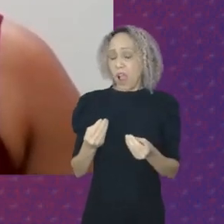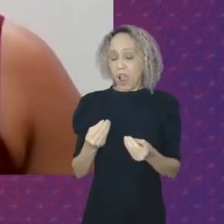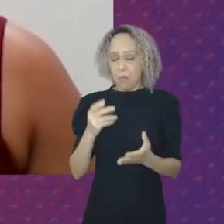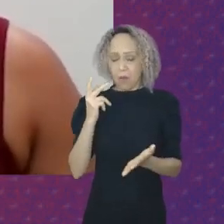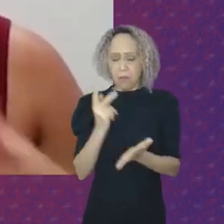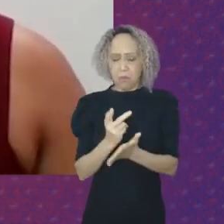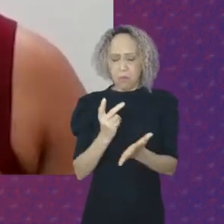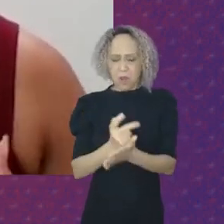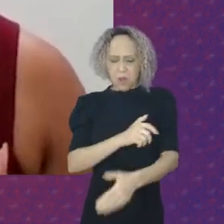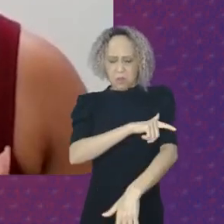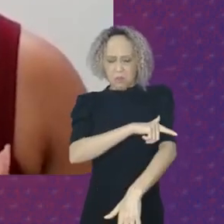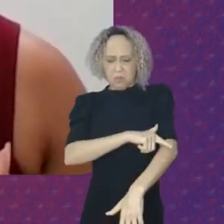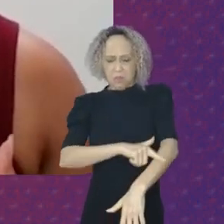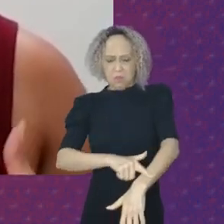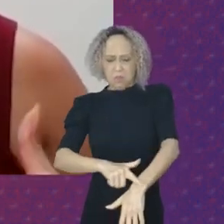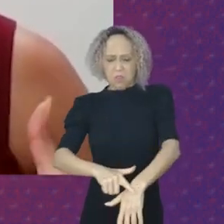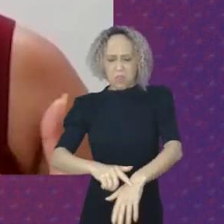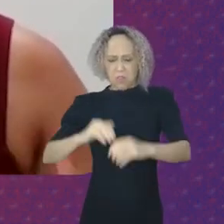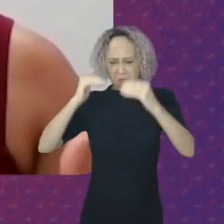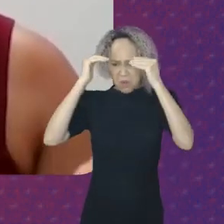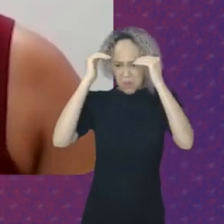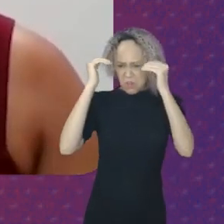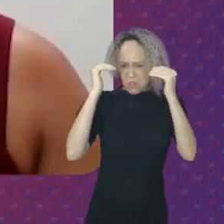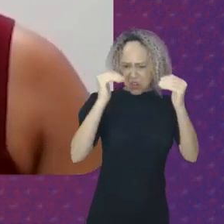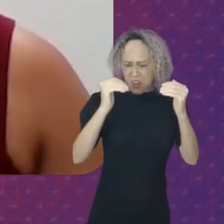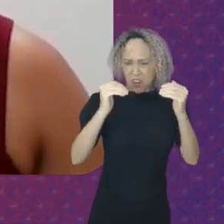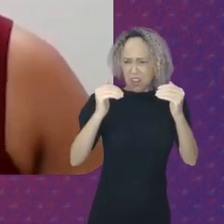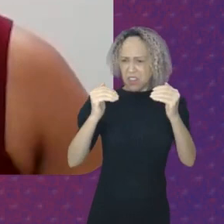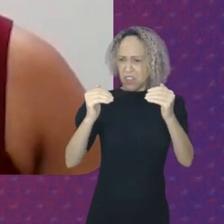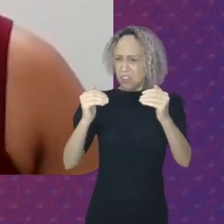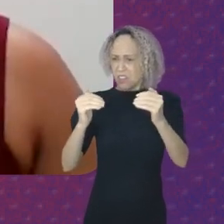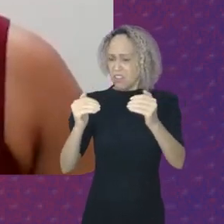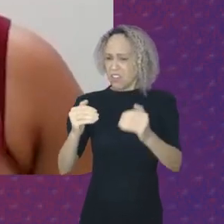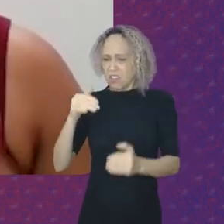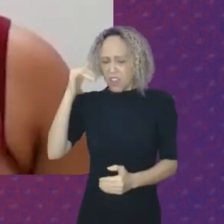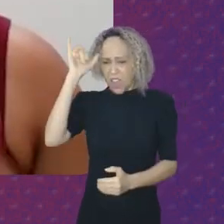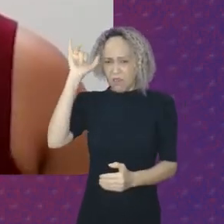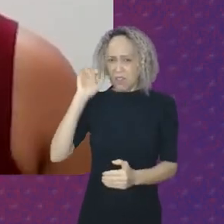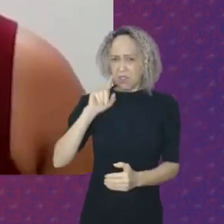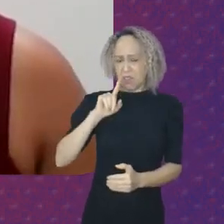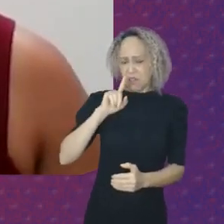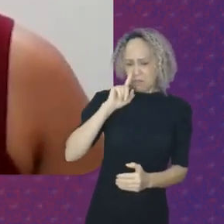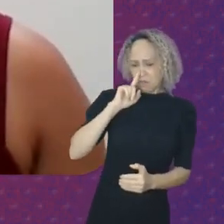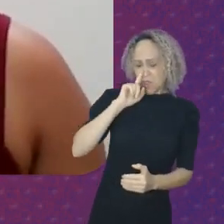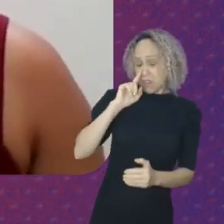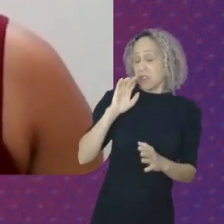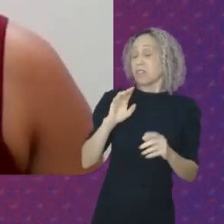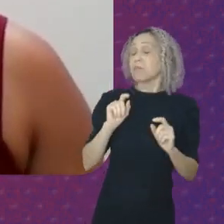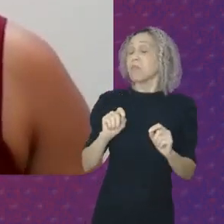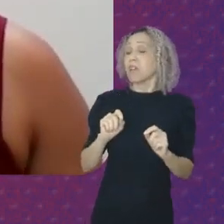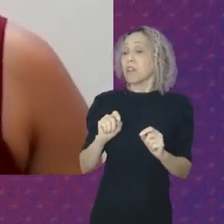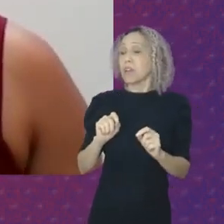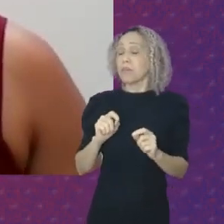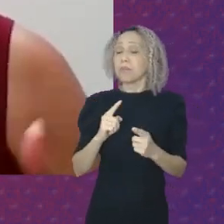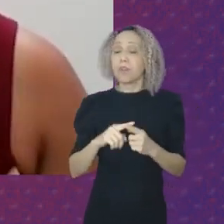risco, e isso aliado a uma sociedade que foi construída com base na